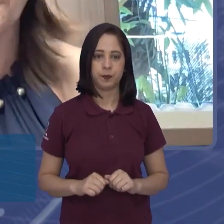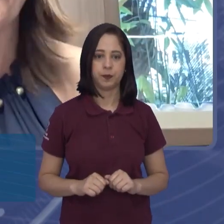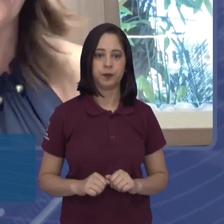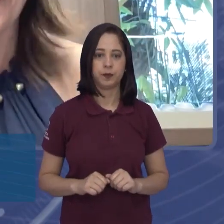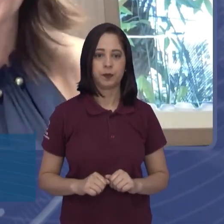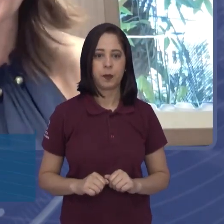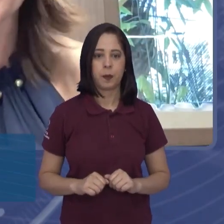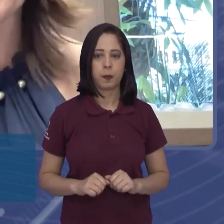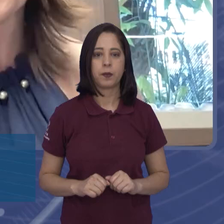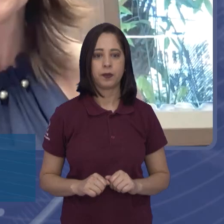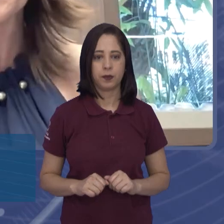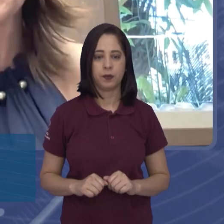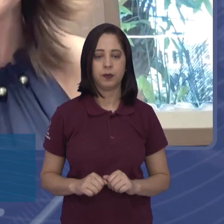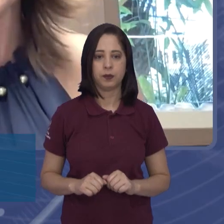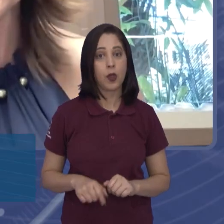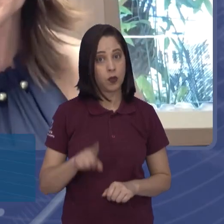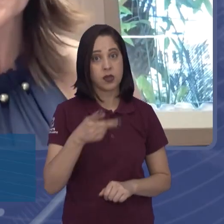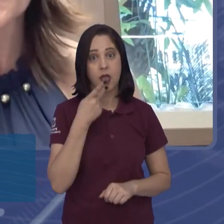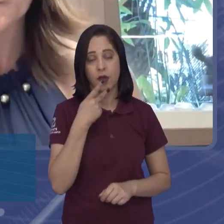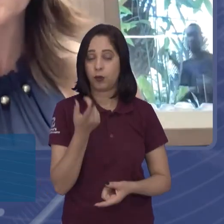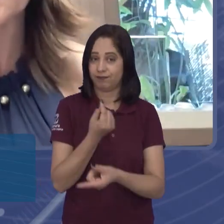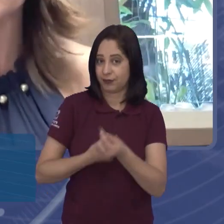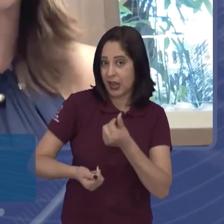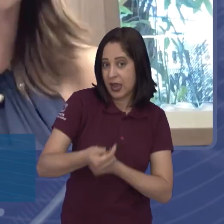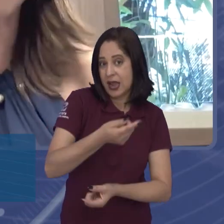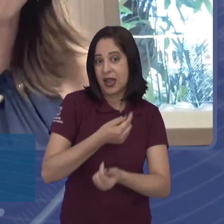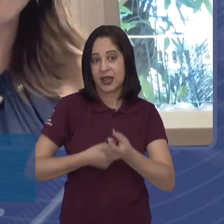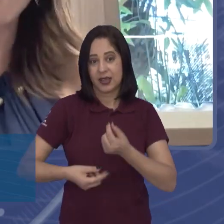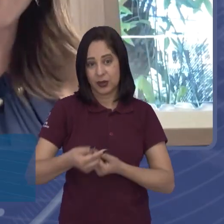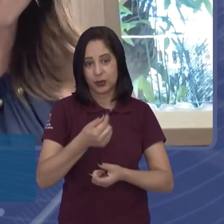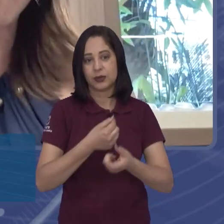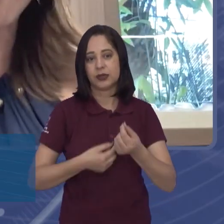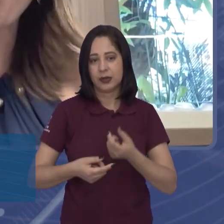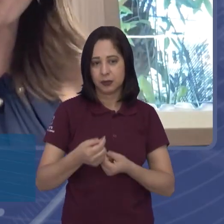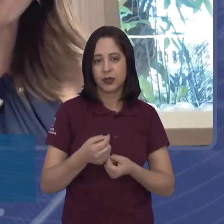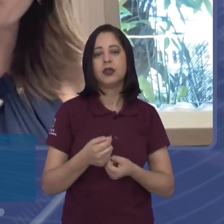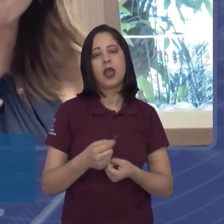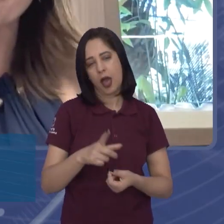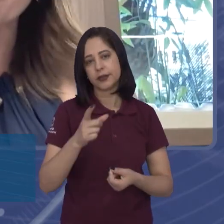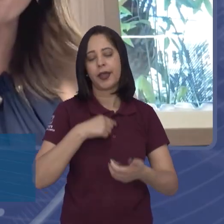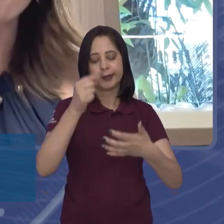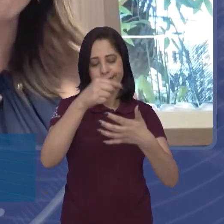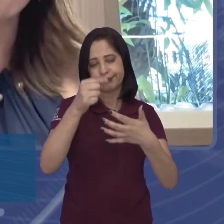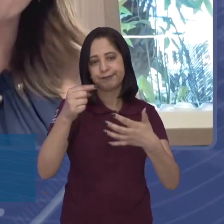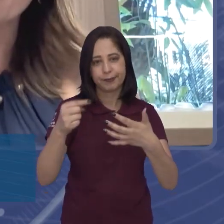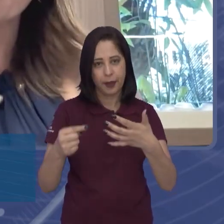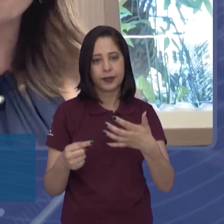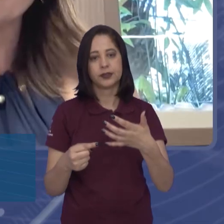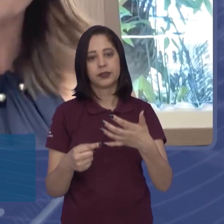você falou dessa questão, né, da economia também. Muitos fatores, né, são muitas as variáveis quando a gente fala